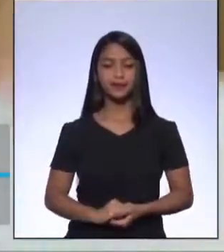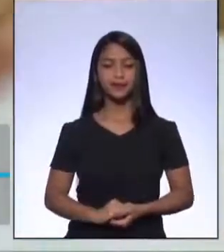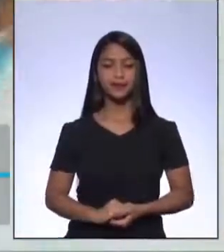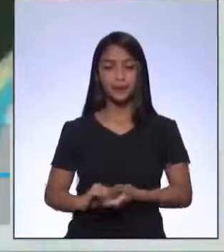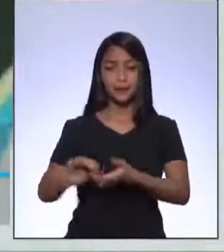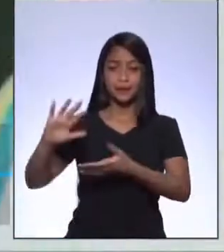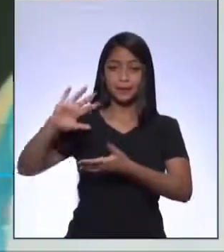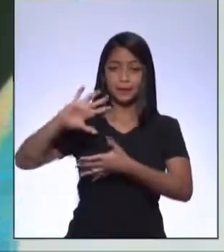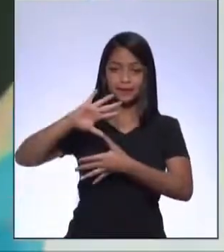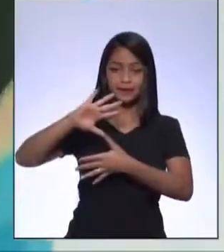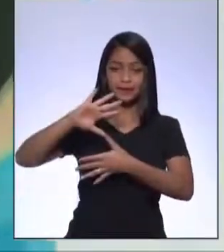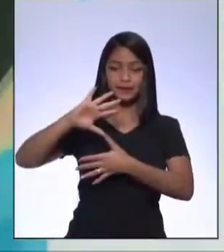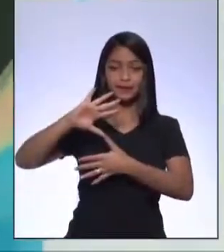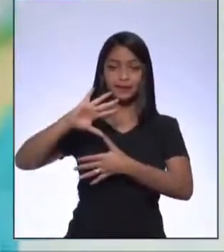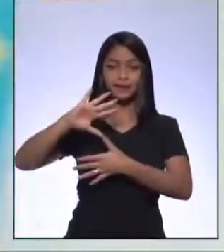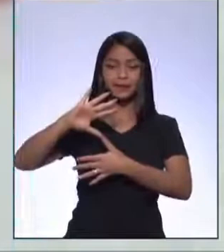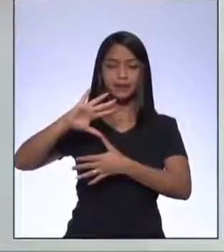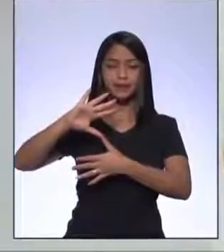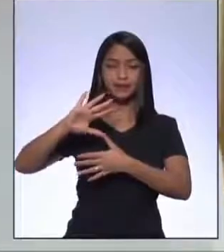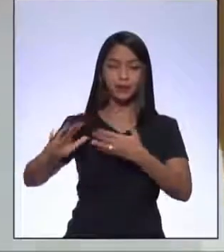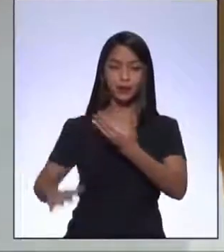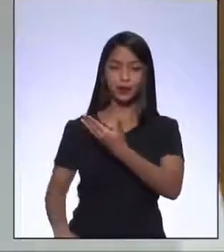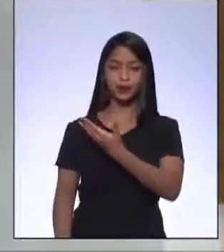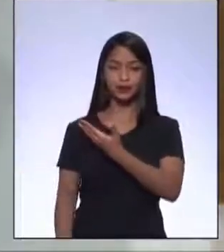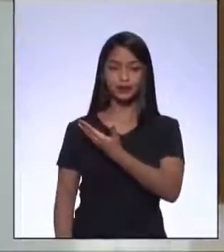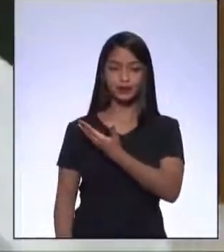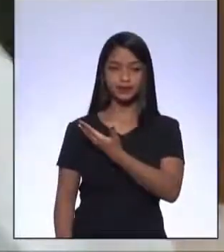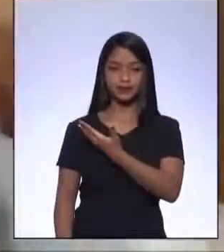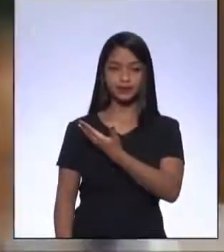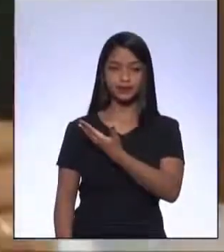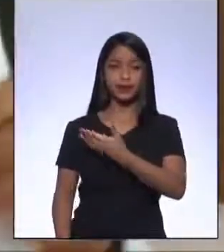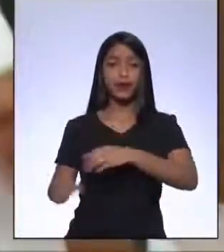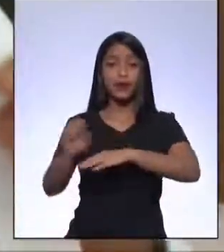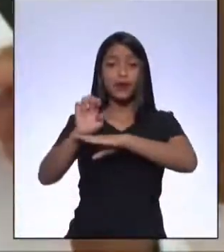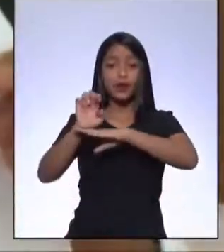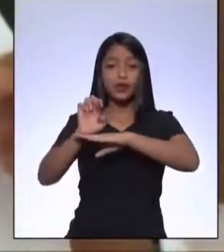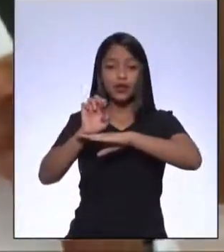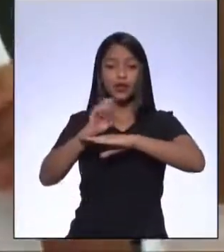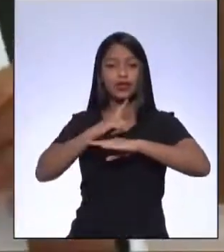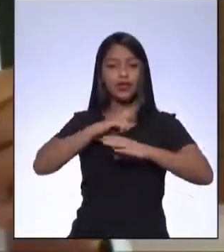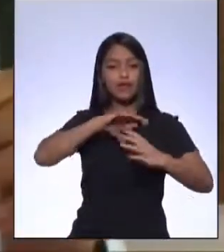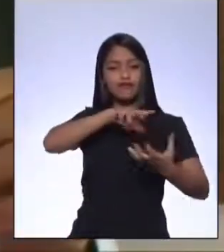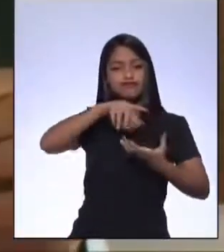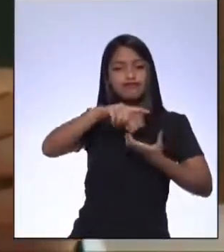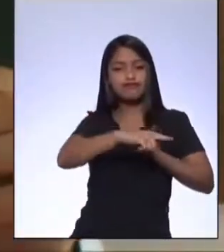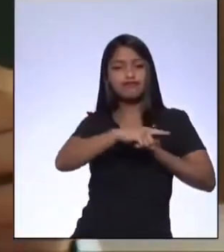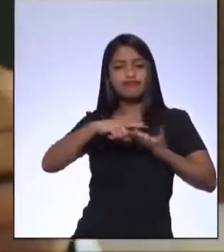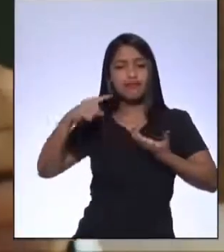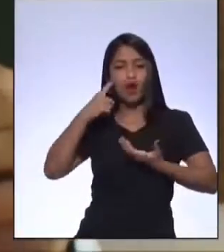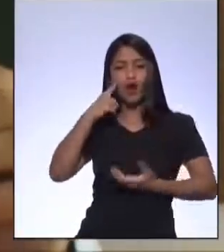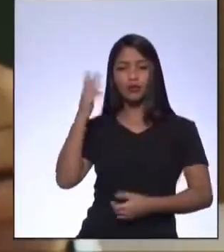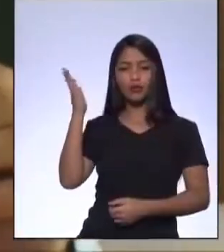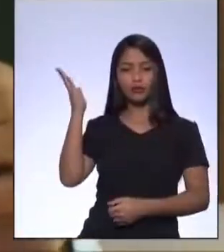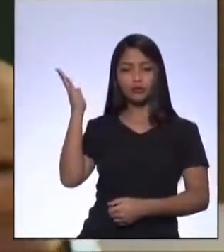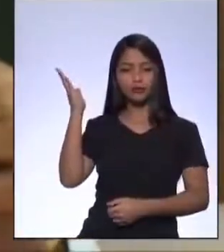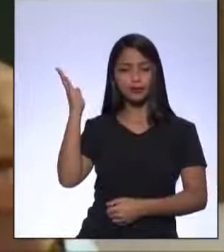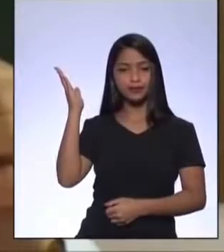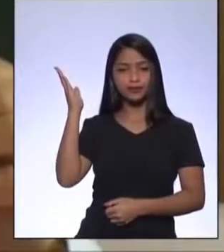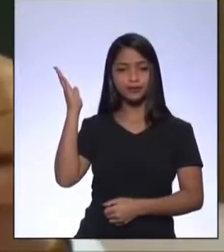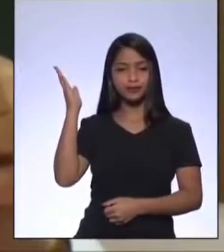no meu mapinha aqui... ó, a linha do Equador está passando aqui, ó, onde está meu dedo indicador, passando aqui. Ó.